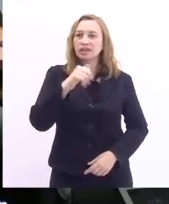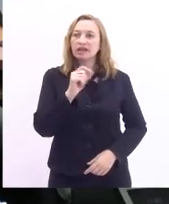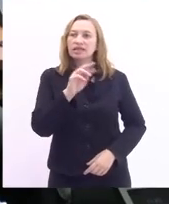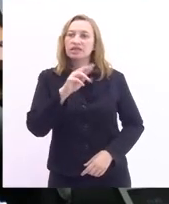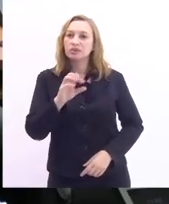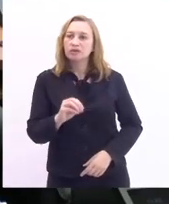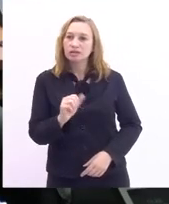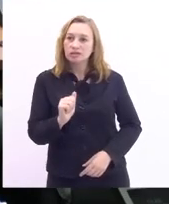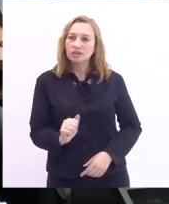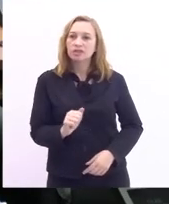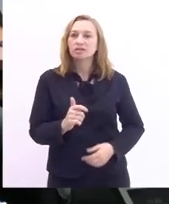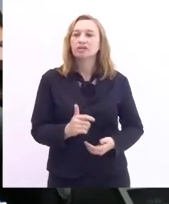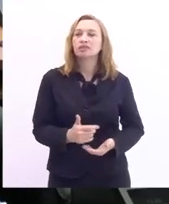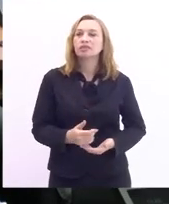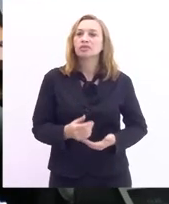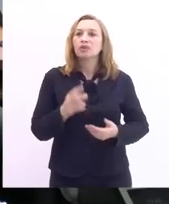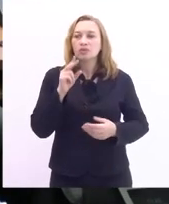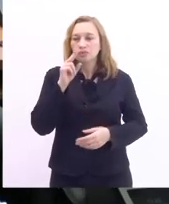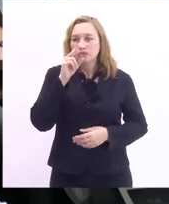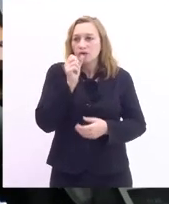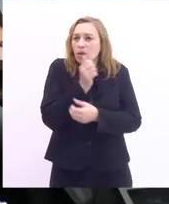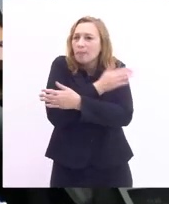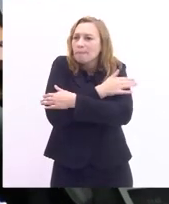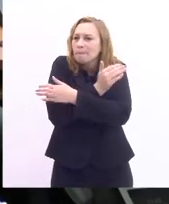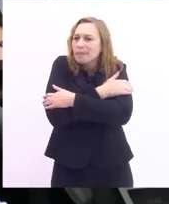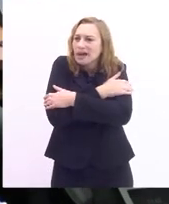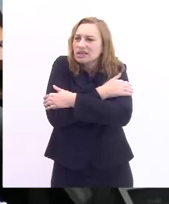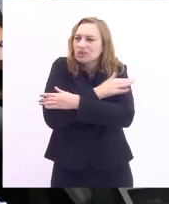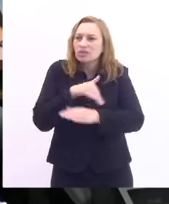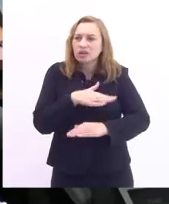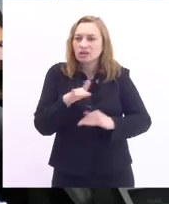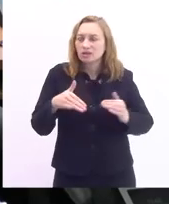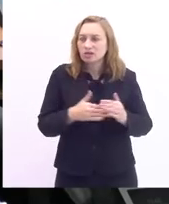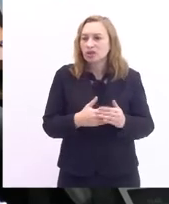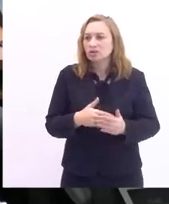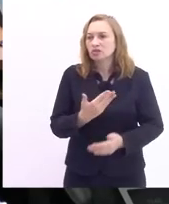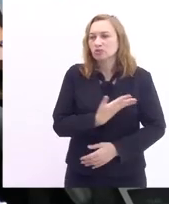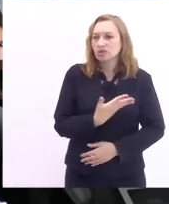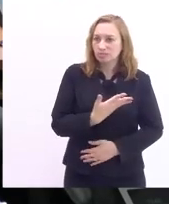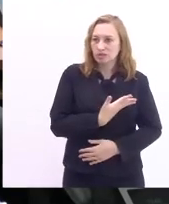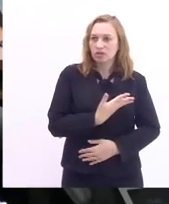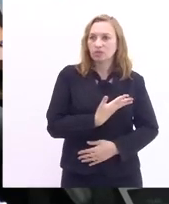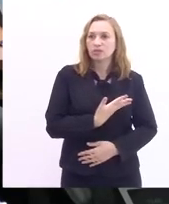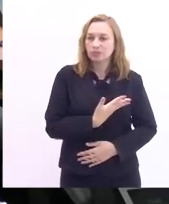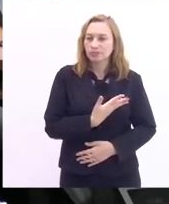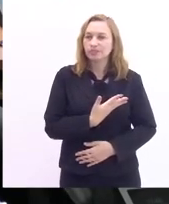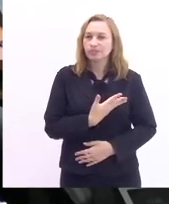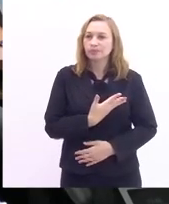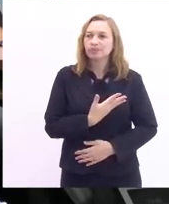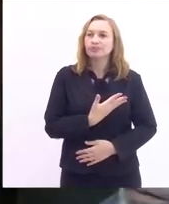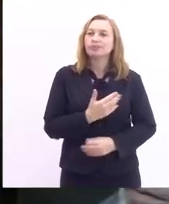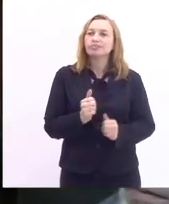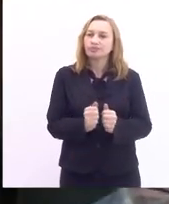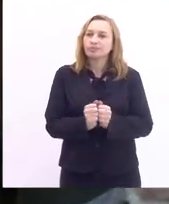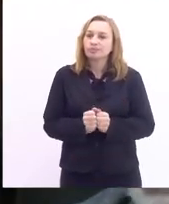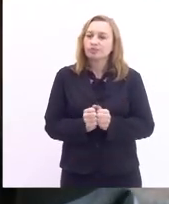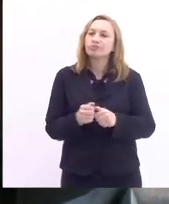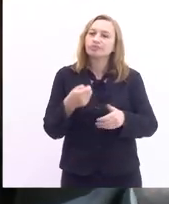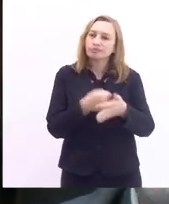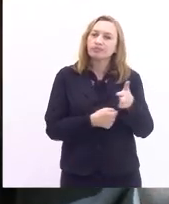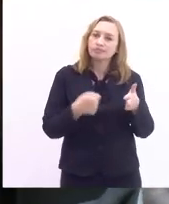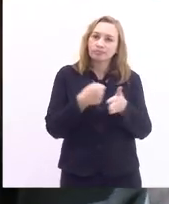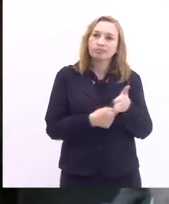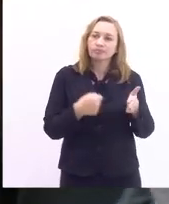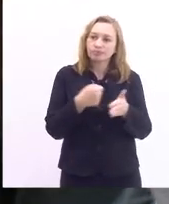quero dar um forte abraço a todos os meus companheiros que tiveram comigo nessa